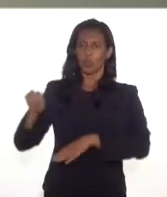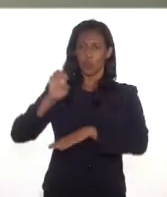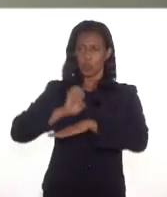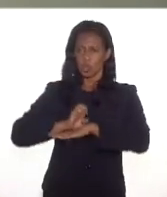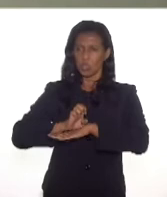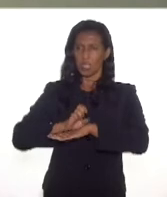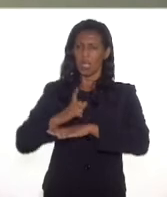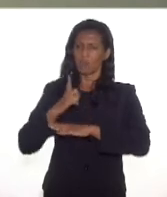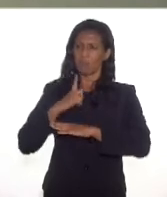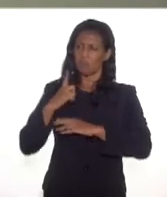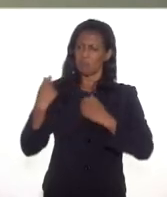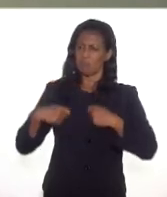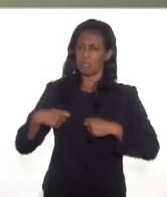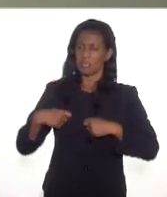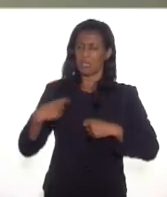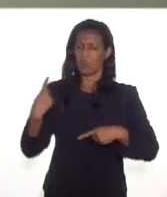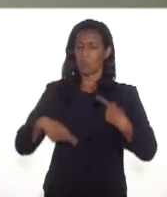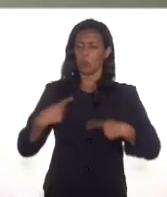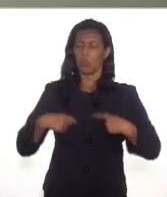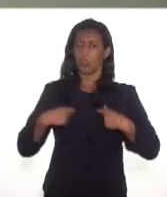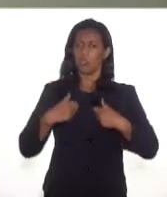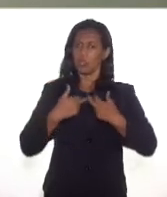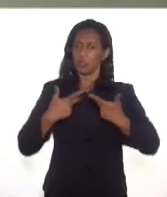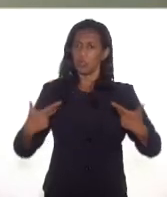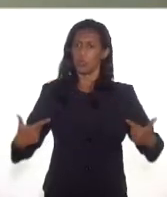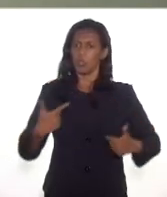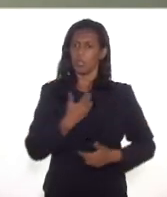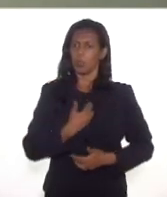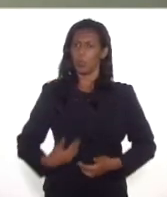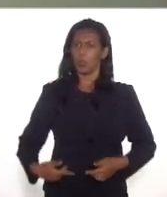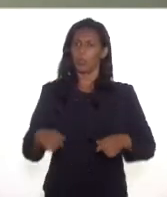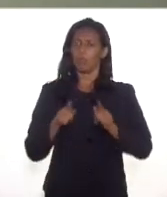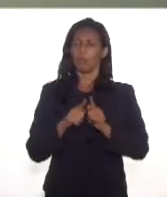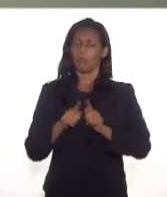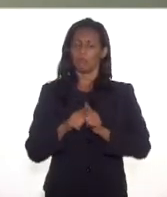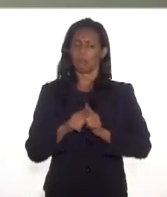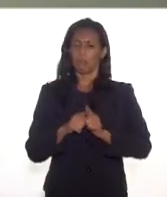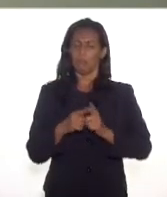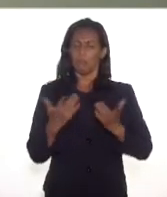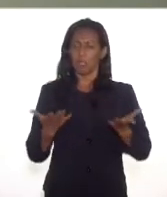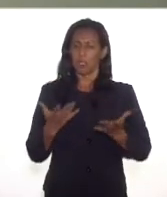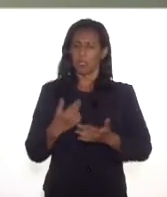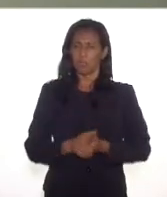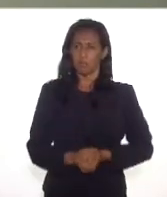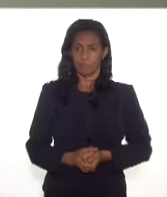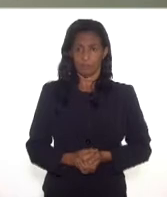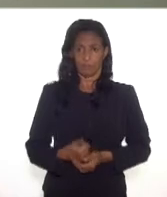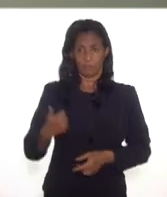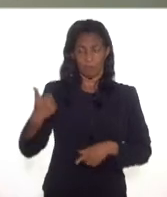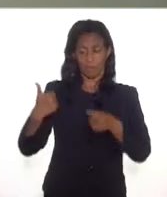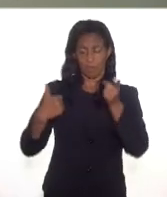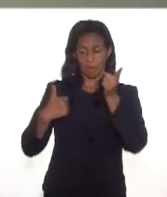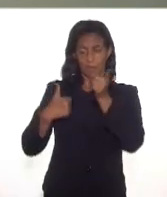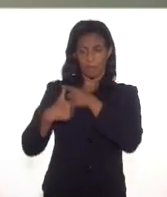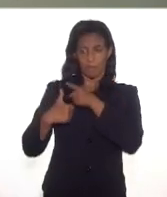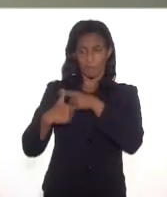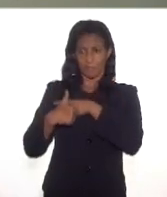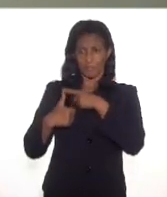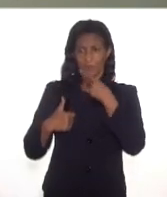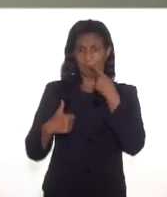políticas públicas de qualidade. Então, dito isso, eu venço aqui o meu primeiro ponto da minha